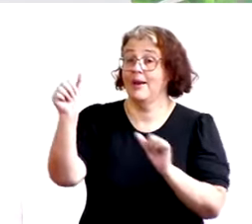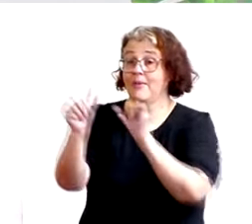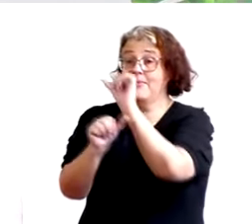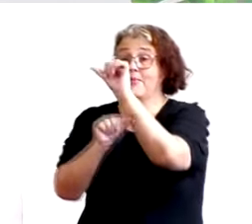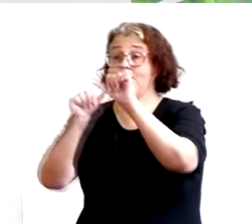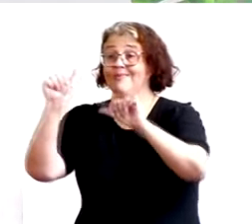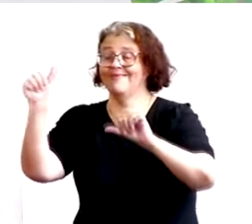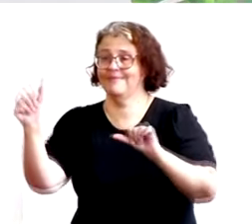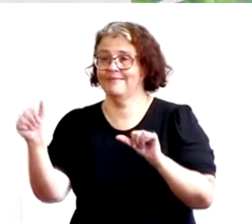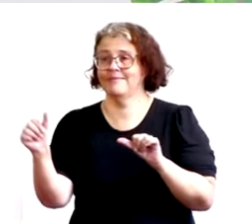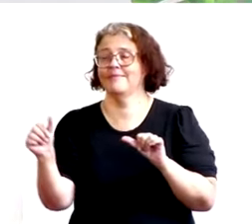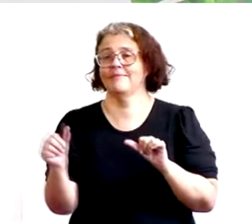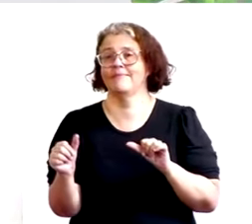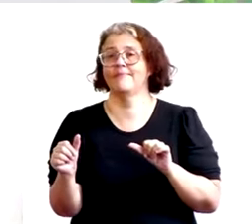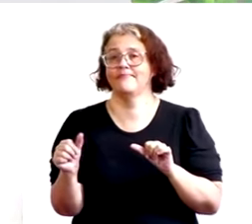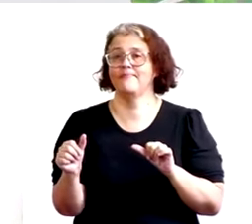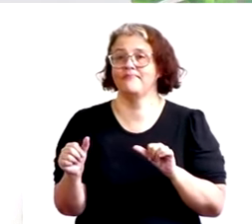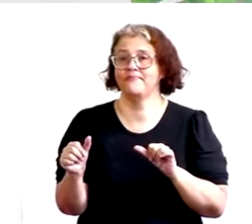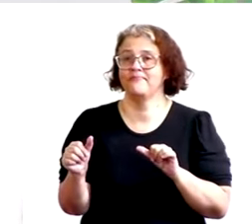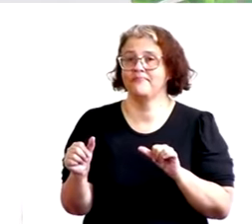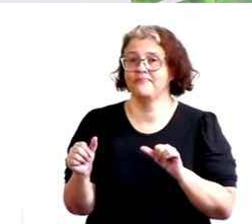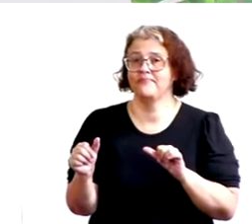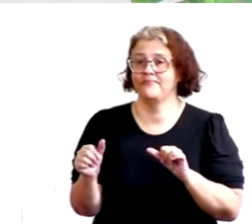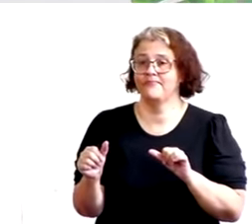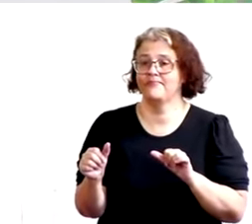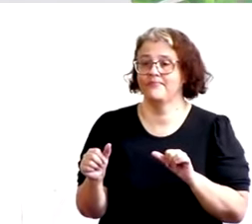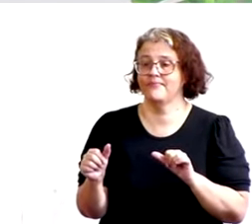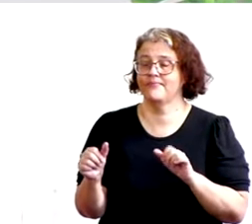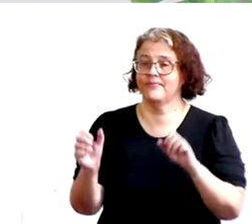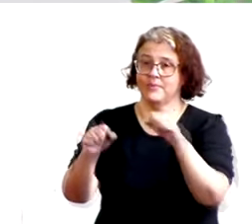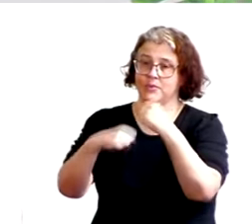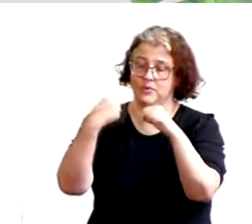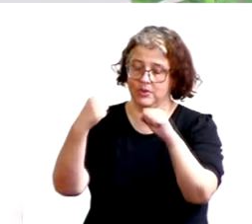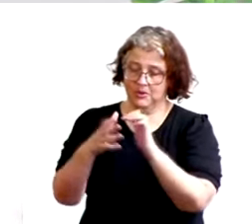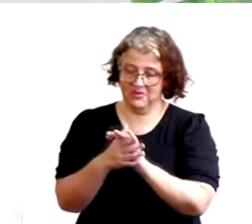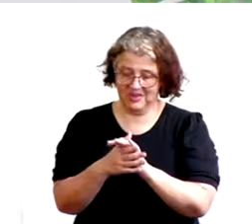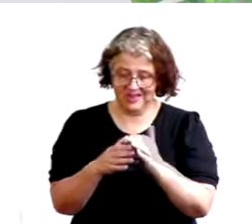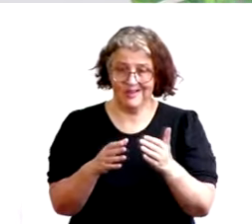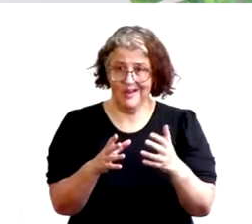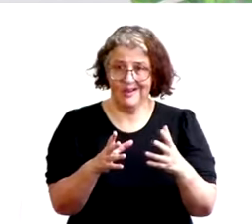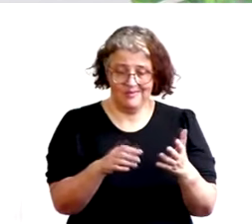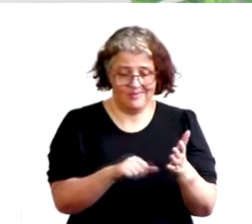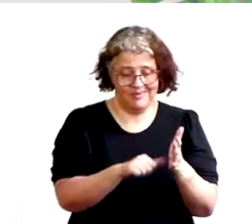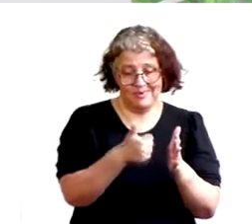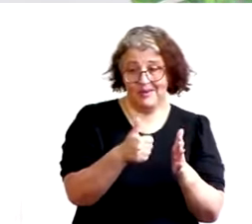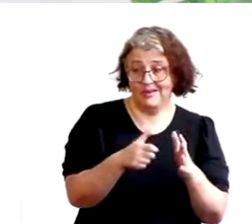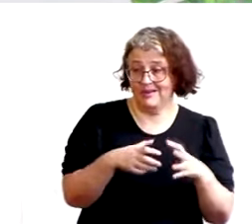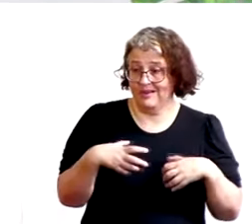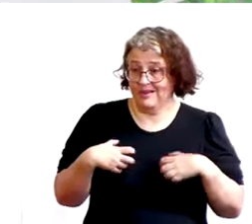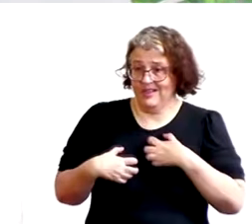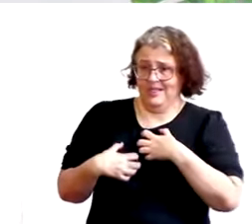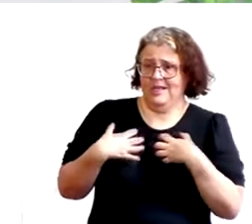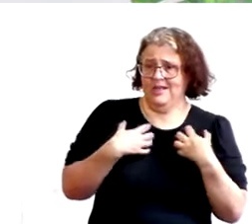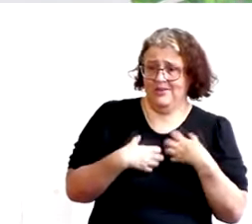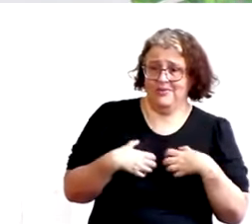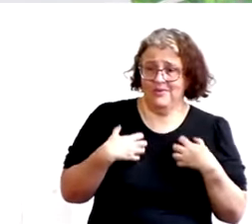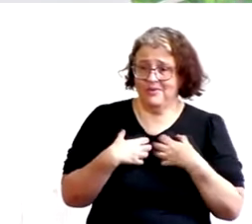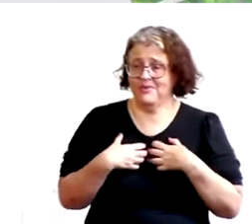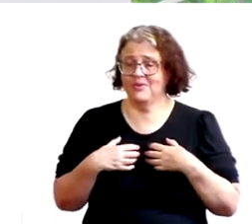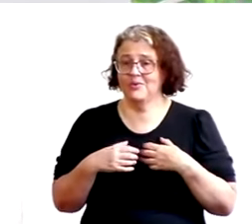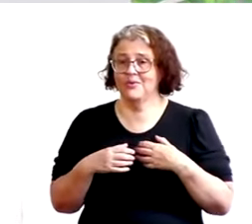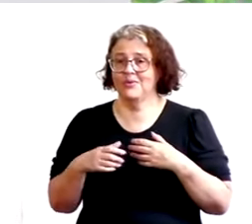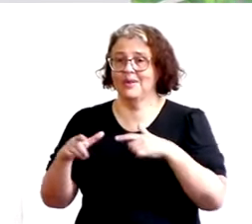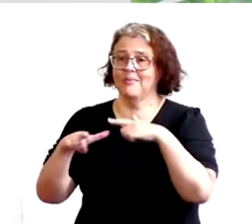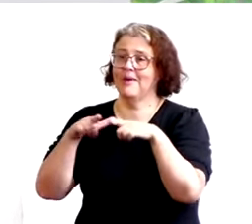de pessoa dentro do Salmo ele está atormentado no exercício de comparar aquilo que Deus